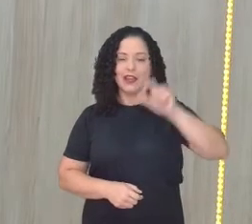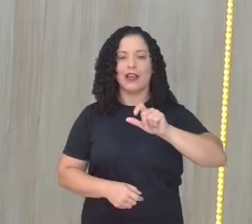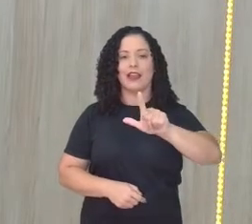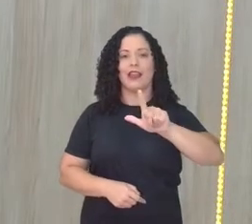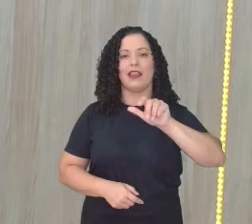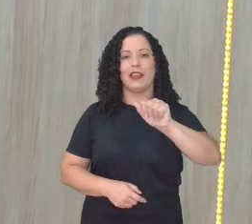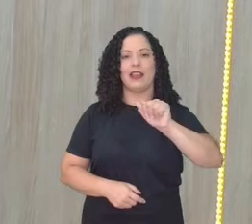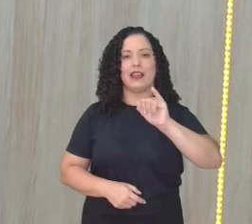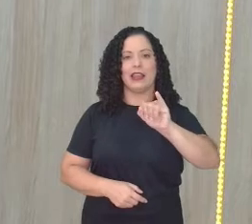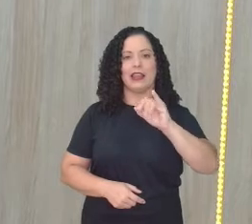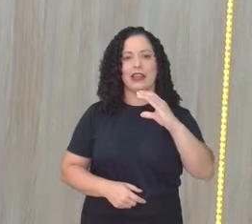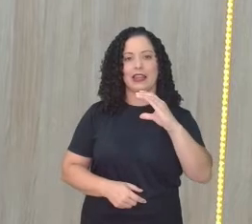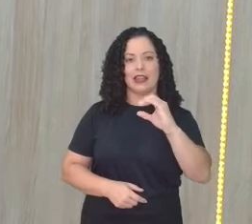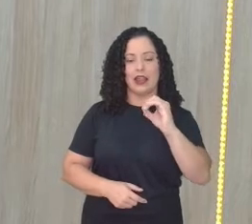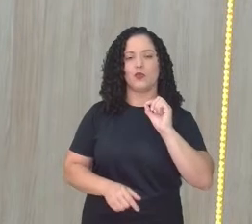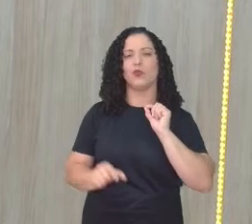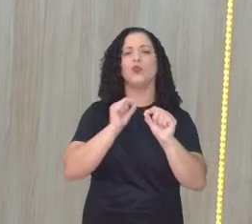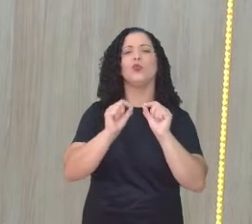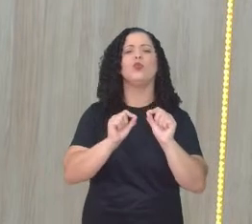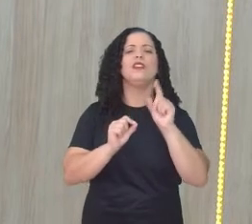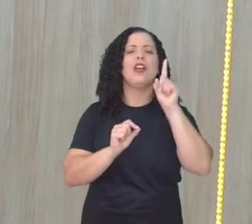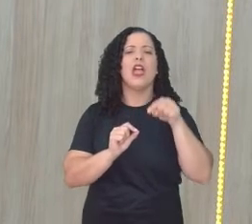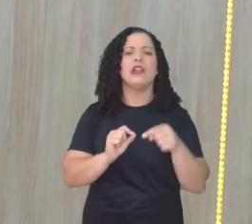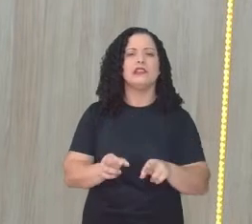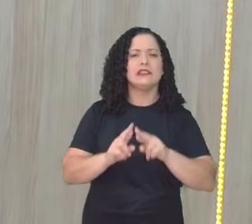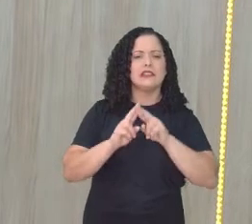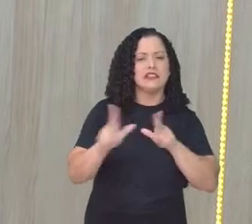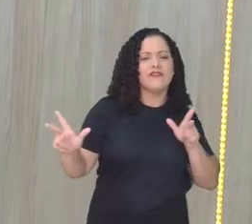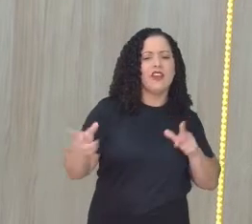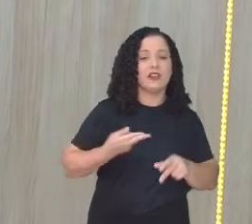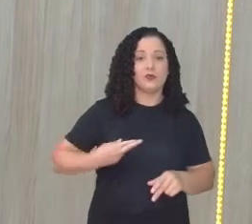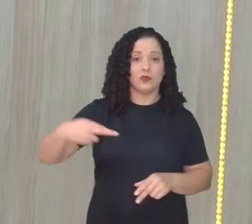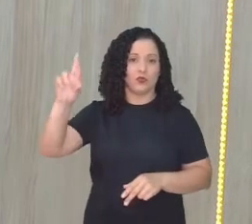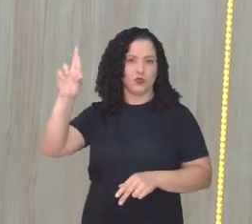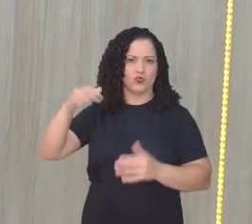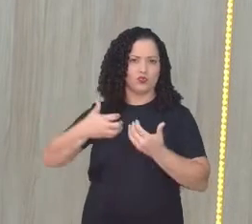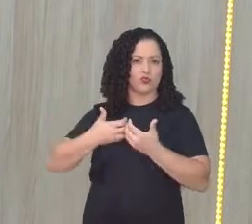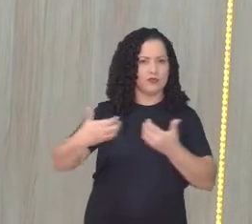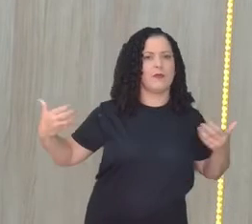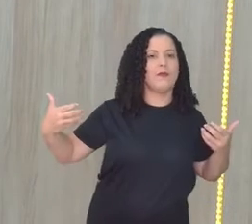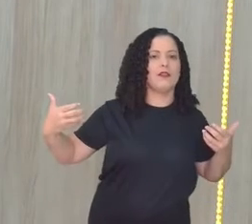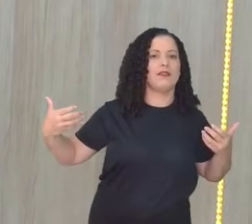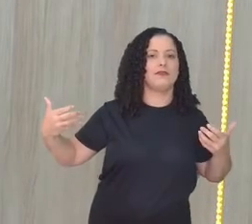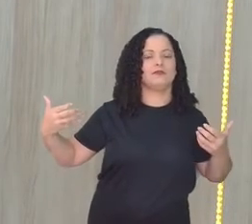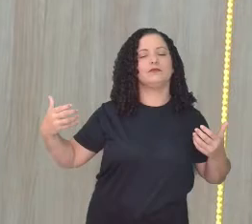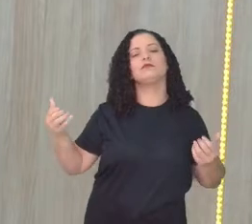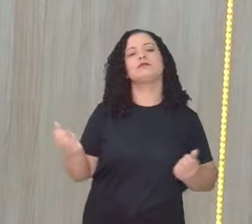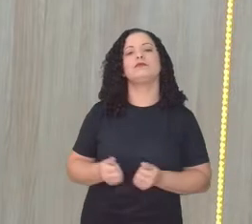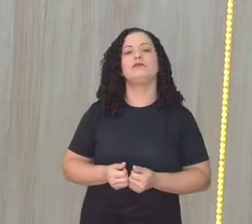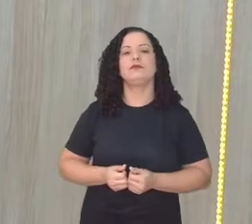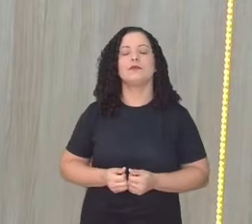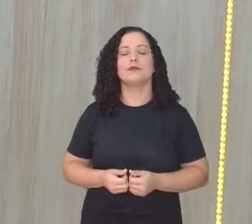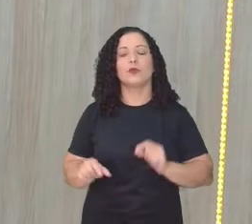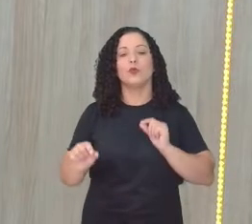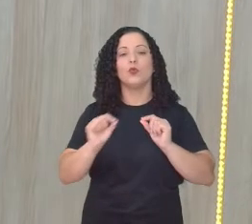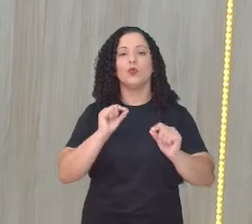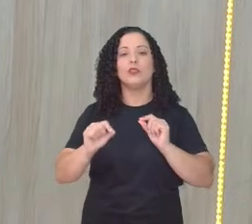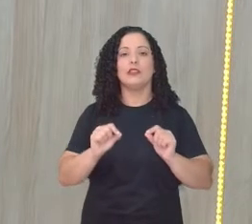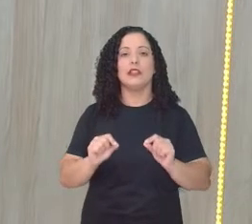não religioso, não dogmático, né? No sentido da religião, porque ele vai fazer